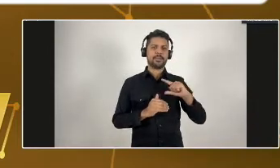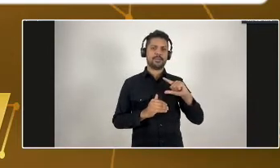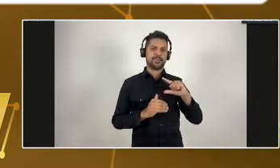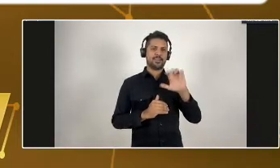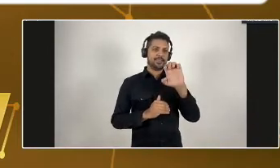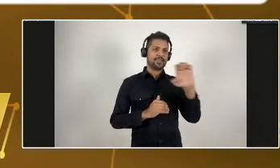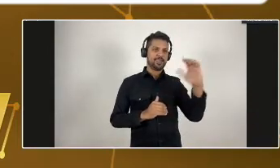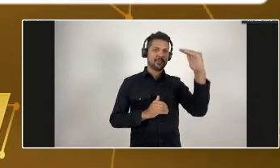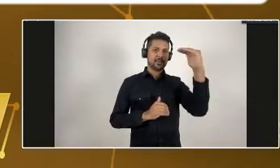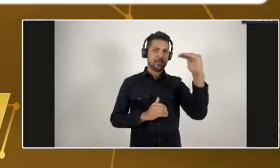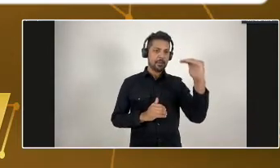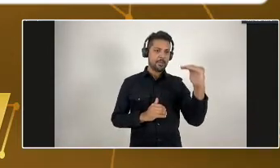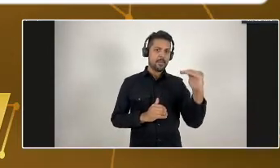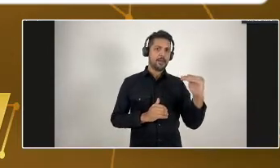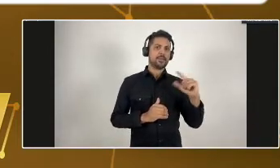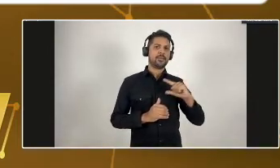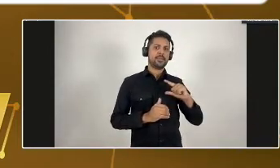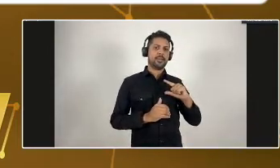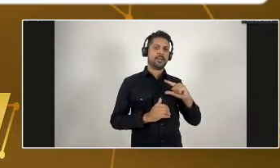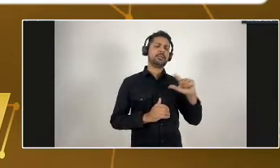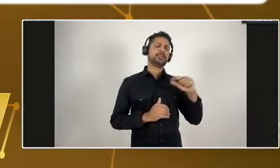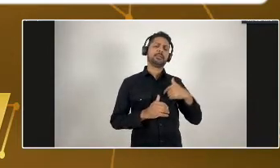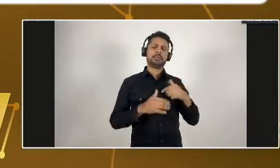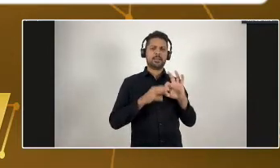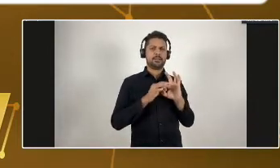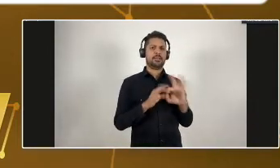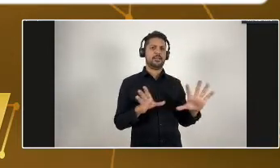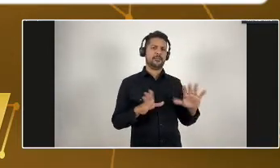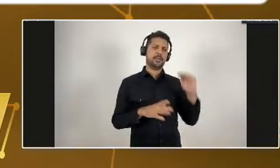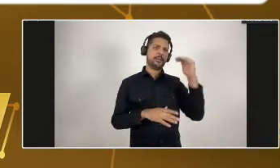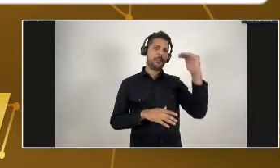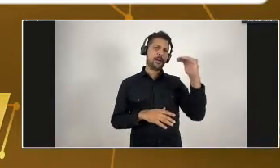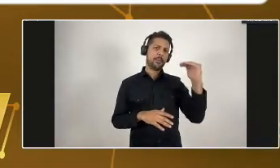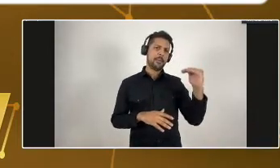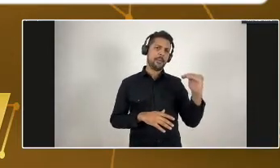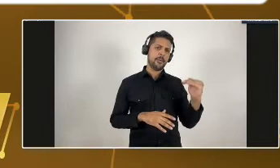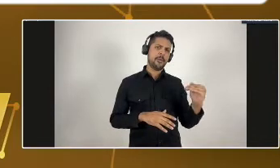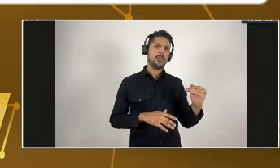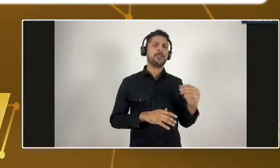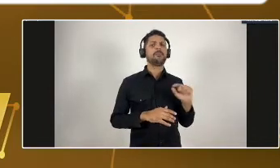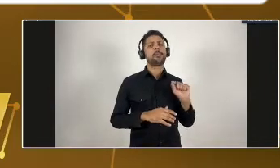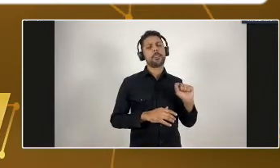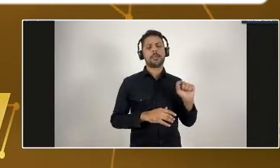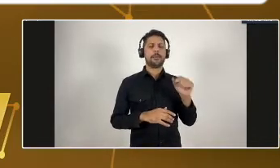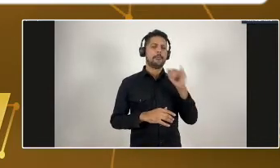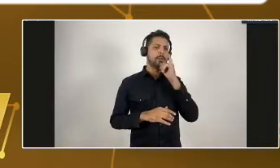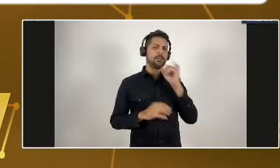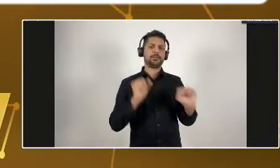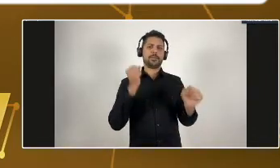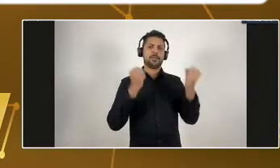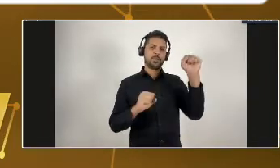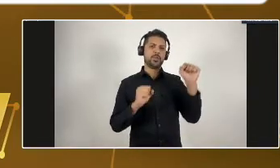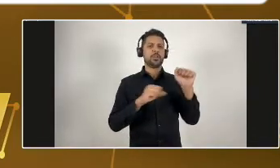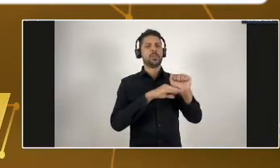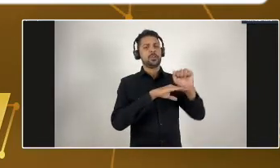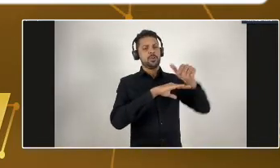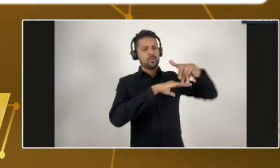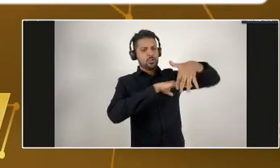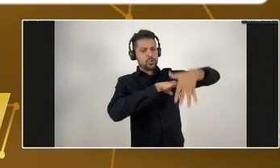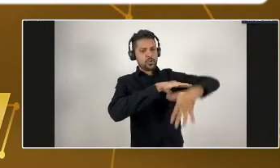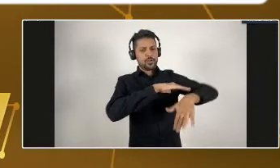de camadas que está disponível. Então, são camadas como usina hidrelétrica,